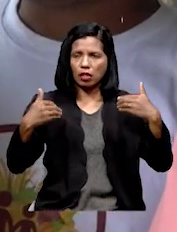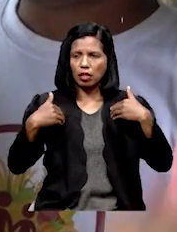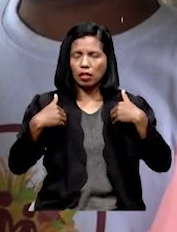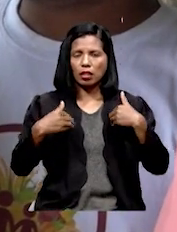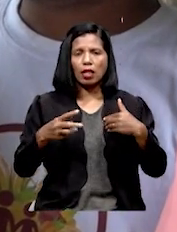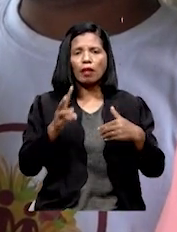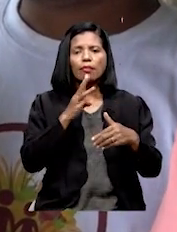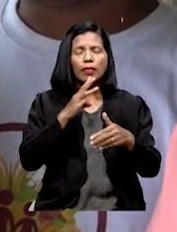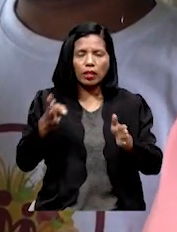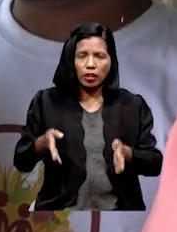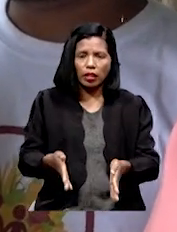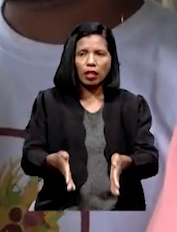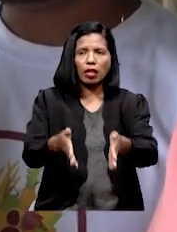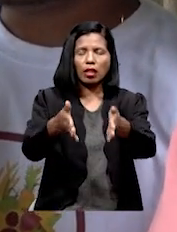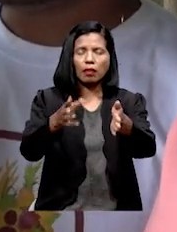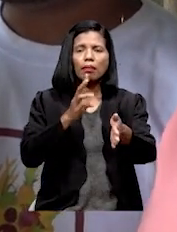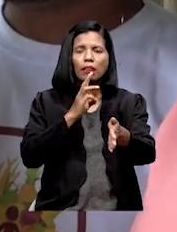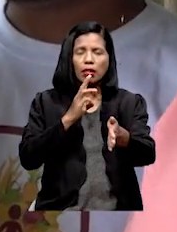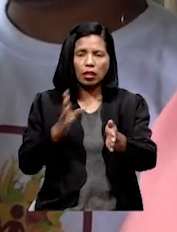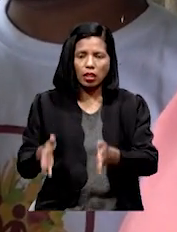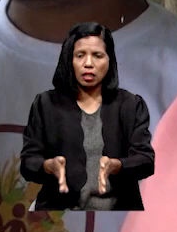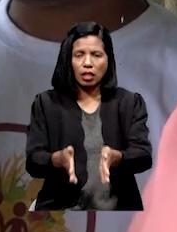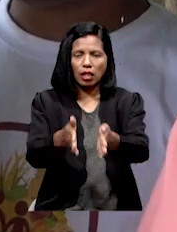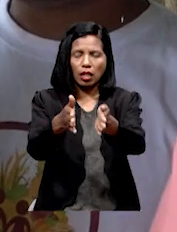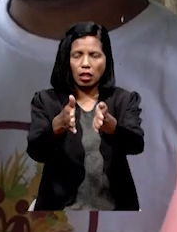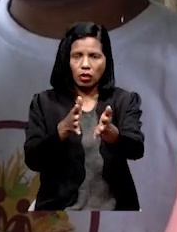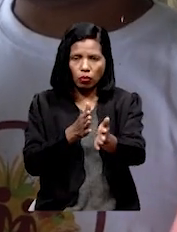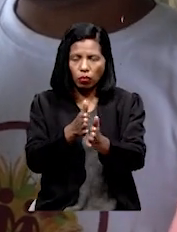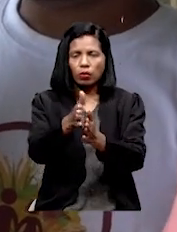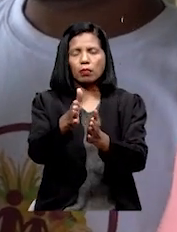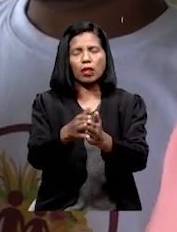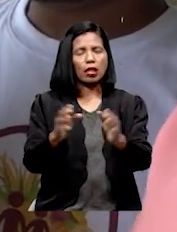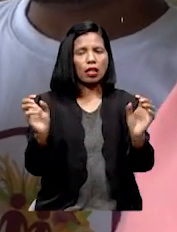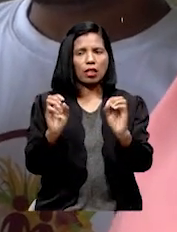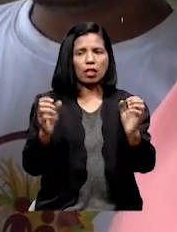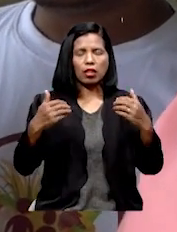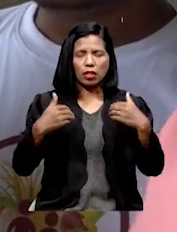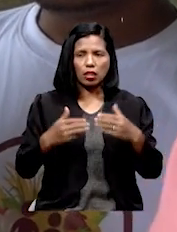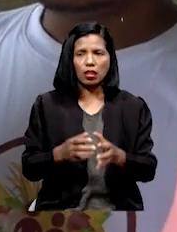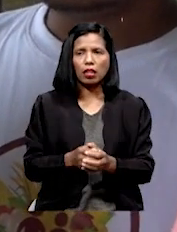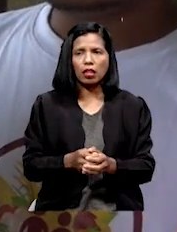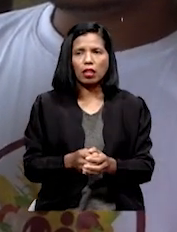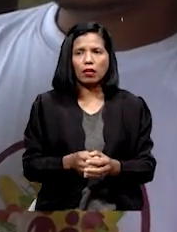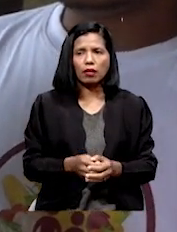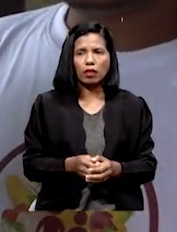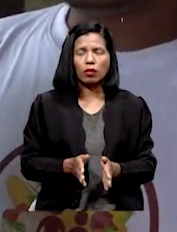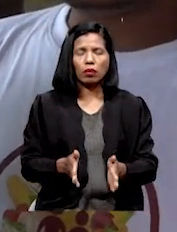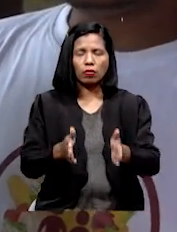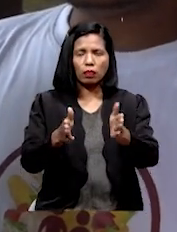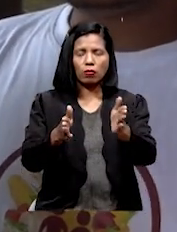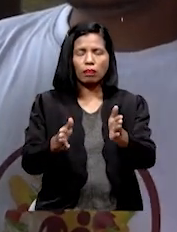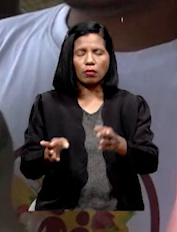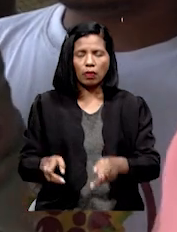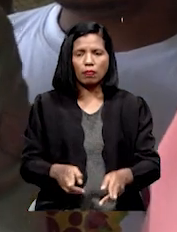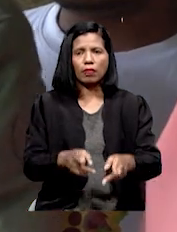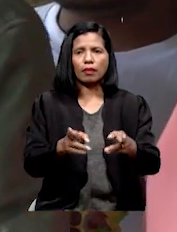obra de halo dalam babenia ni dia ove canalização tumba para morta com moro